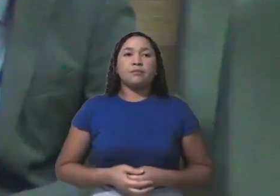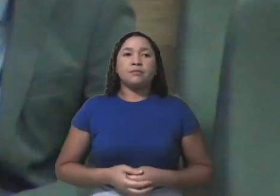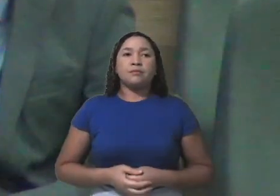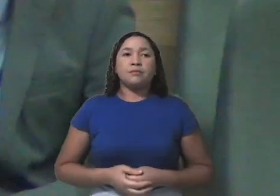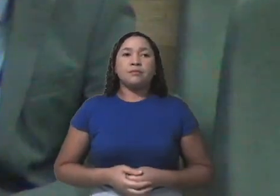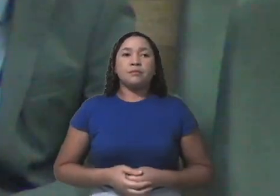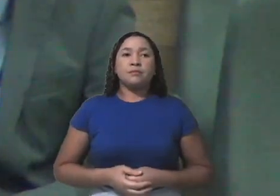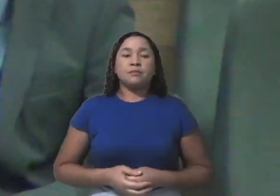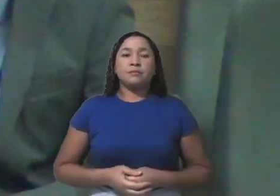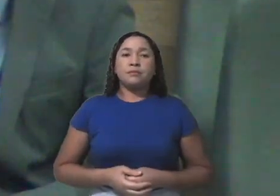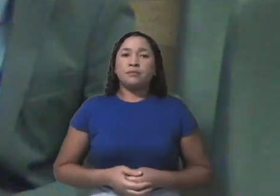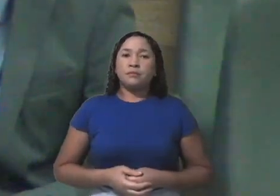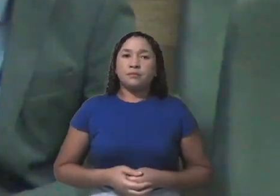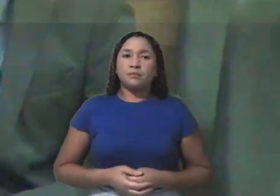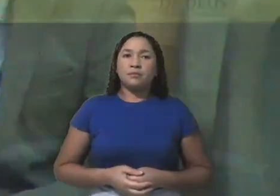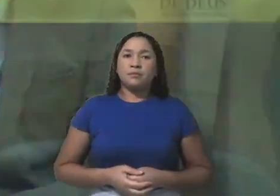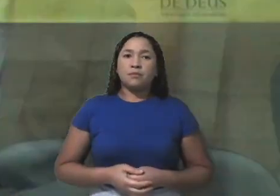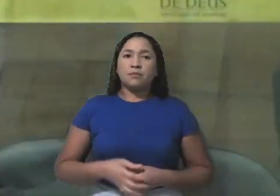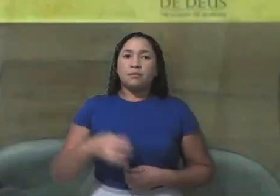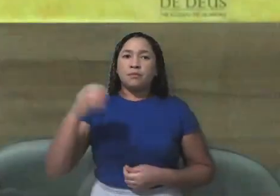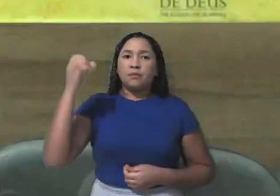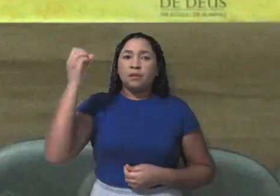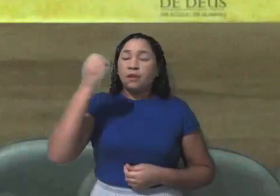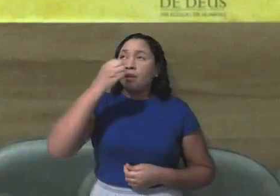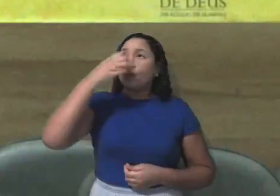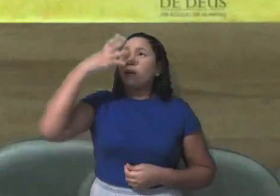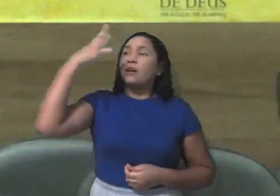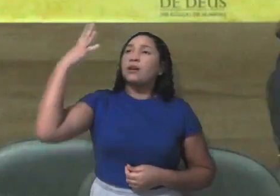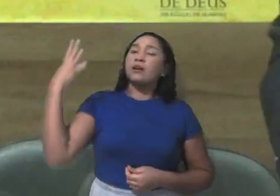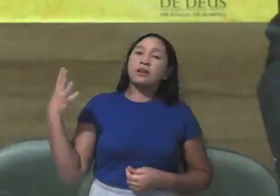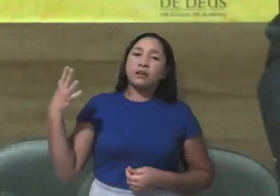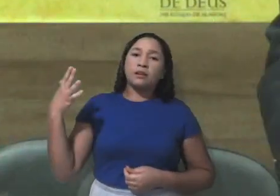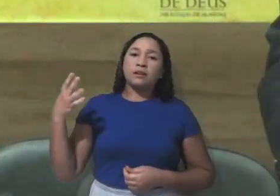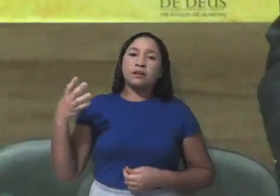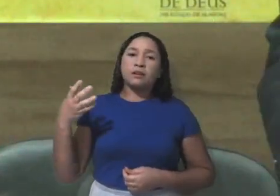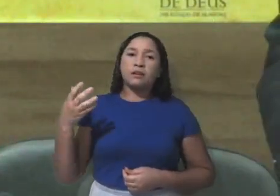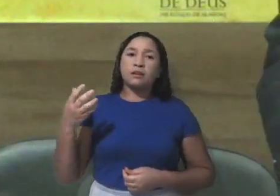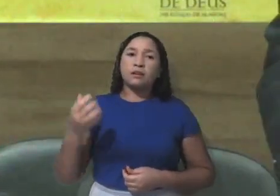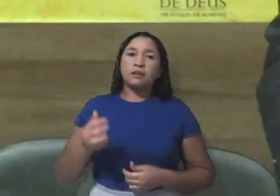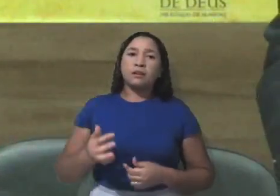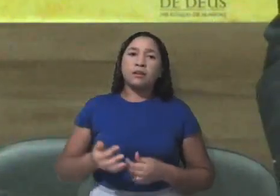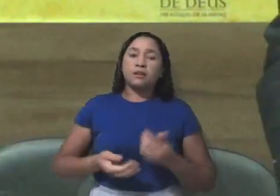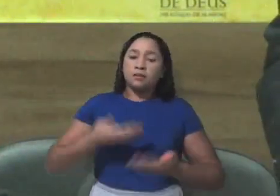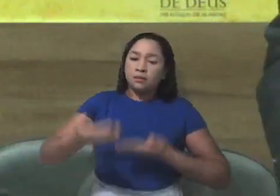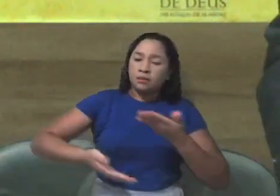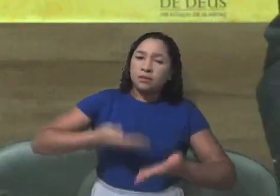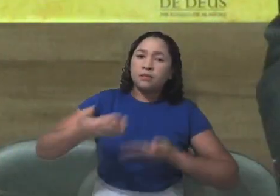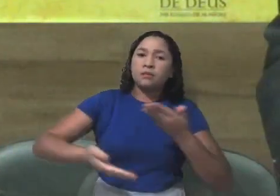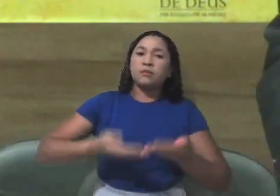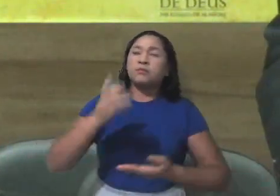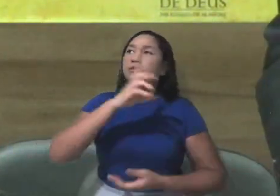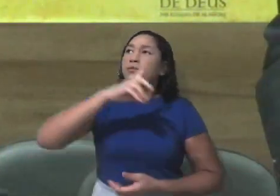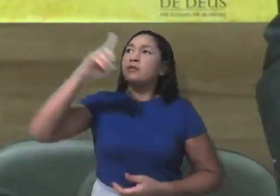Pré-tribulacionismo, fundamentos. Há um claro tratamento distinto de Deus para com os hebreus e para com os gentios. Distinção